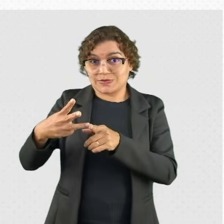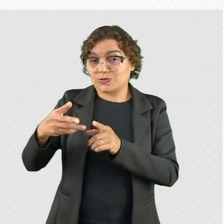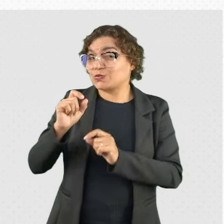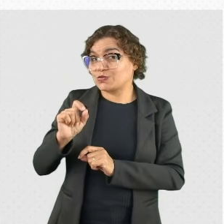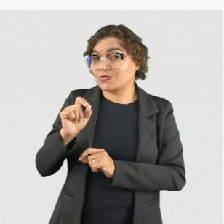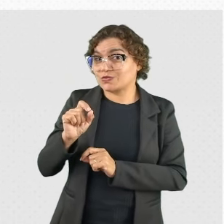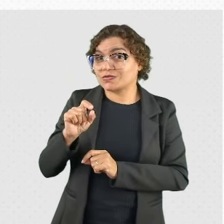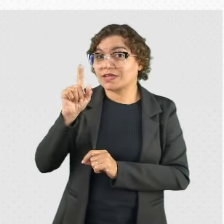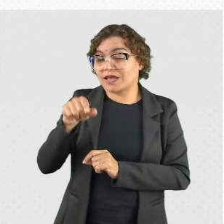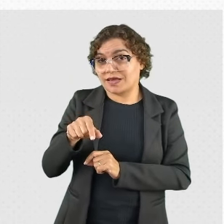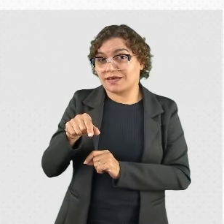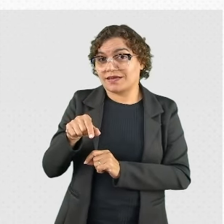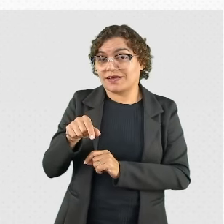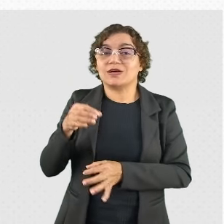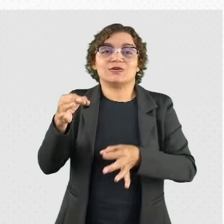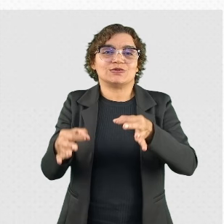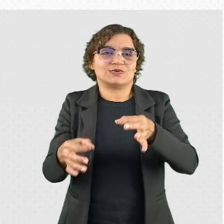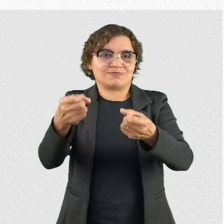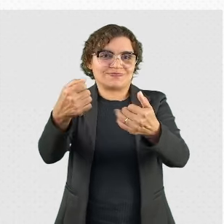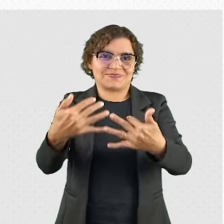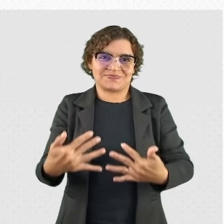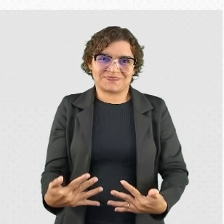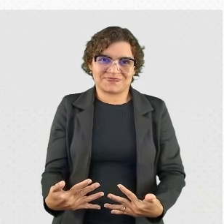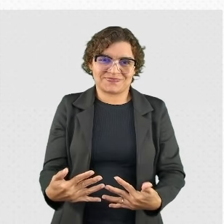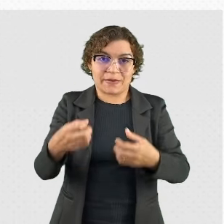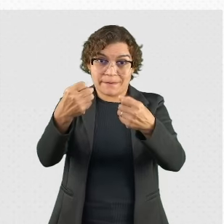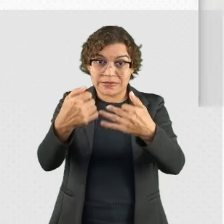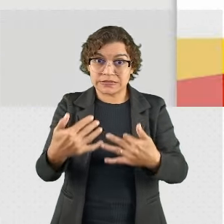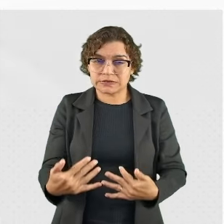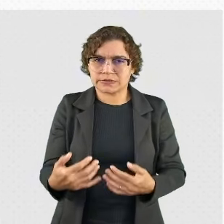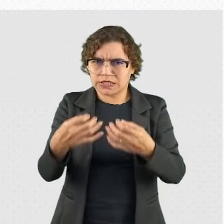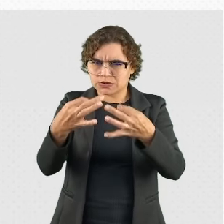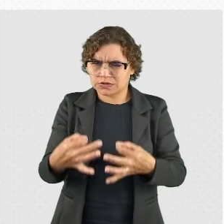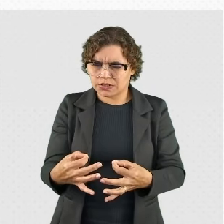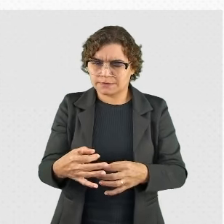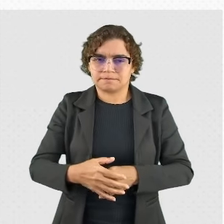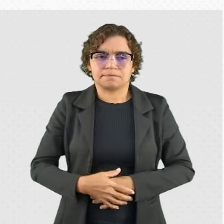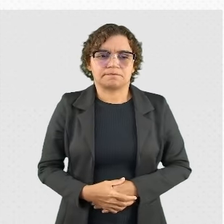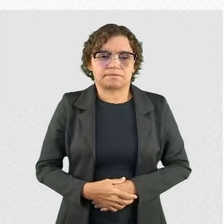é o requisito da justificação. Então vamos lá.